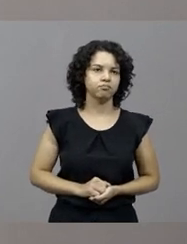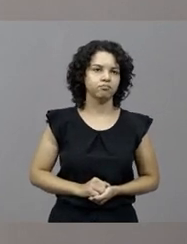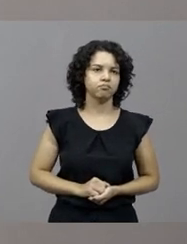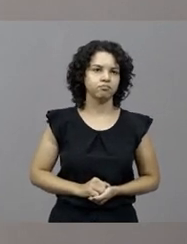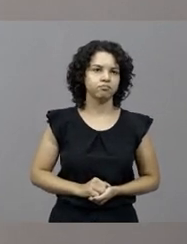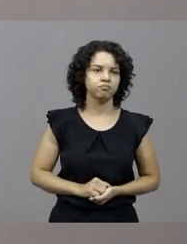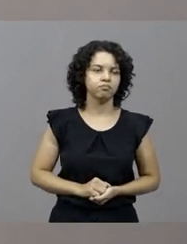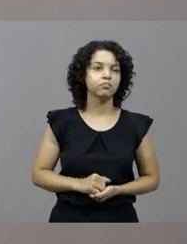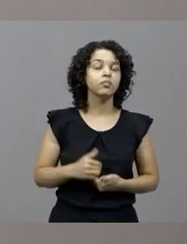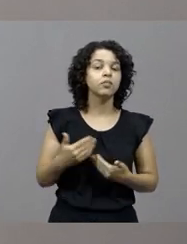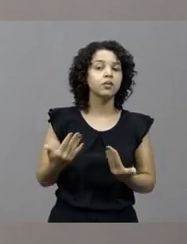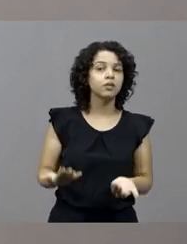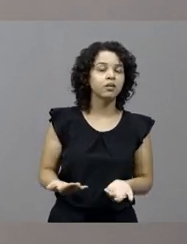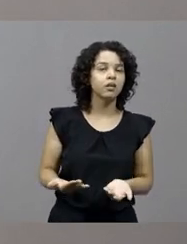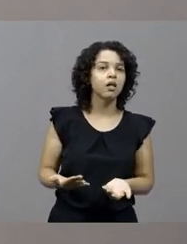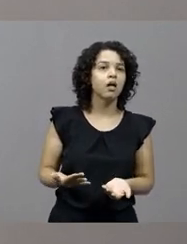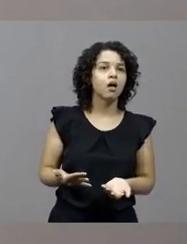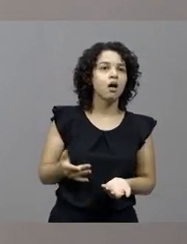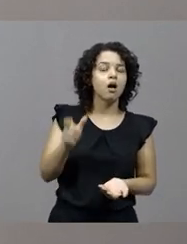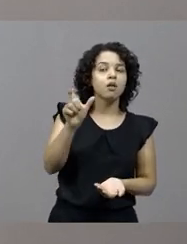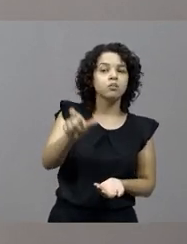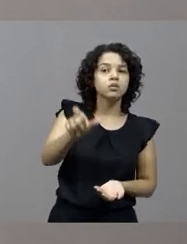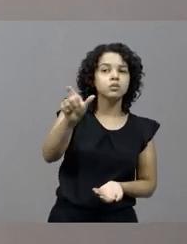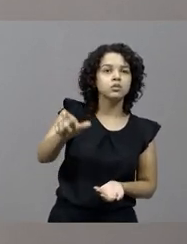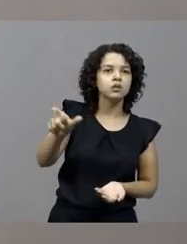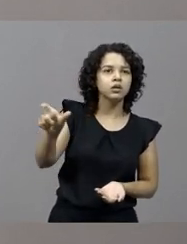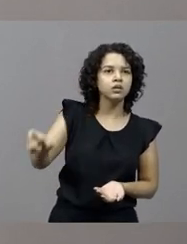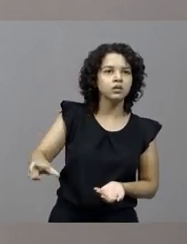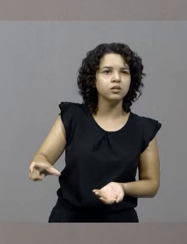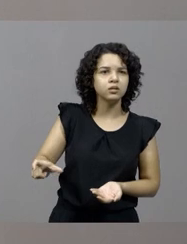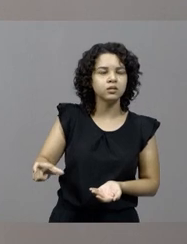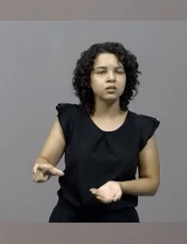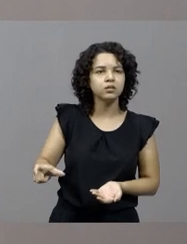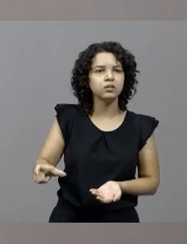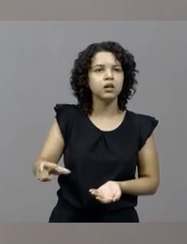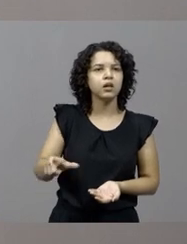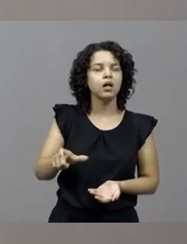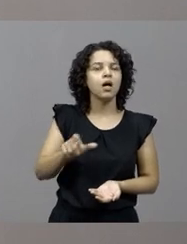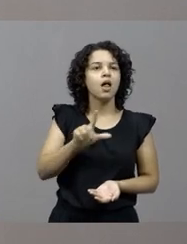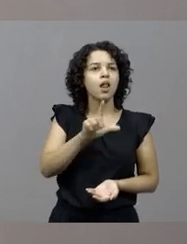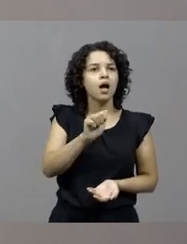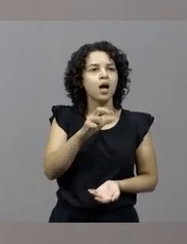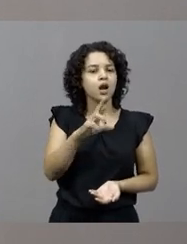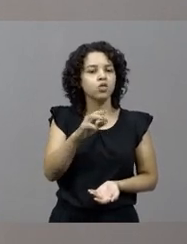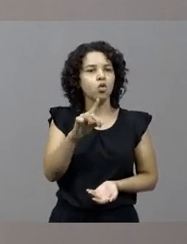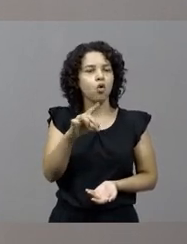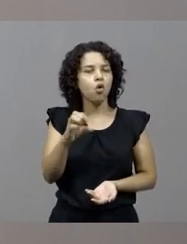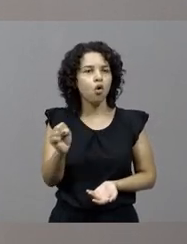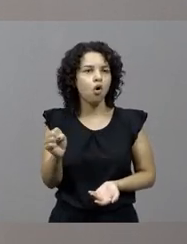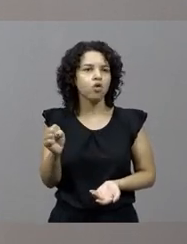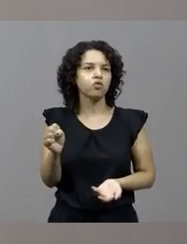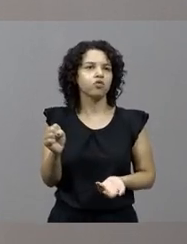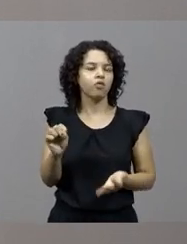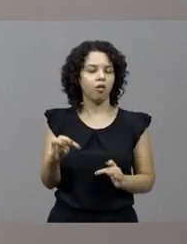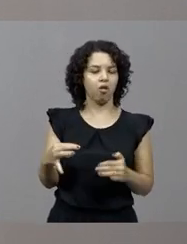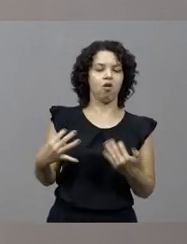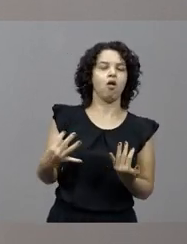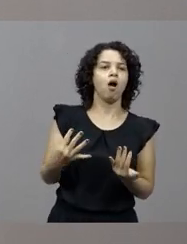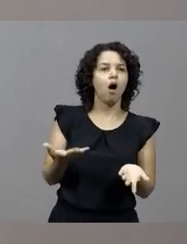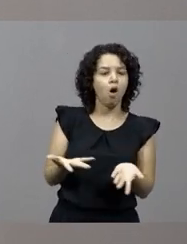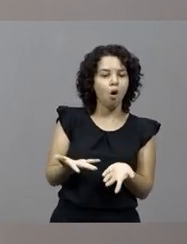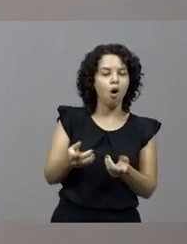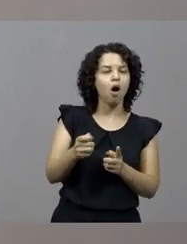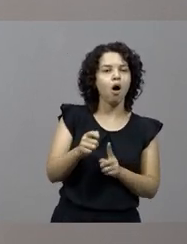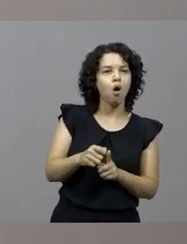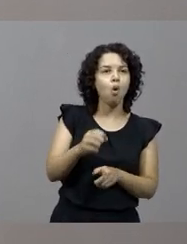E quanto aos lacradores, Jessé, eles têm a oportunidade de outubro agora colocar no governo do país o seu